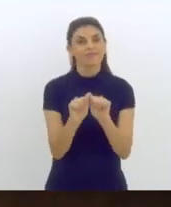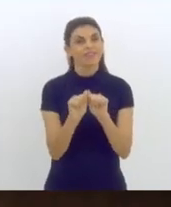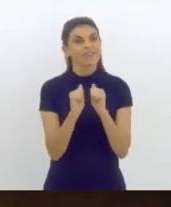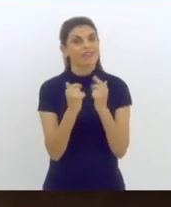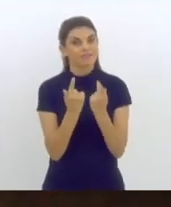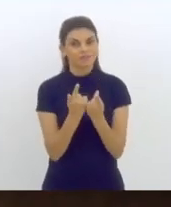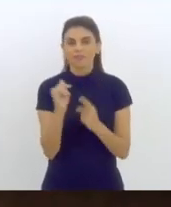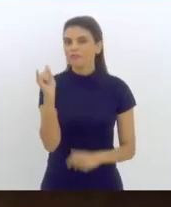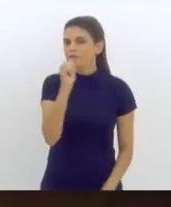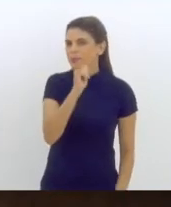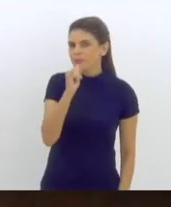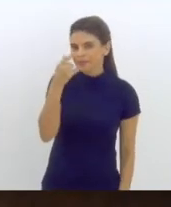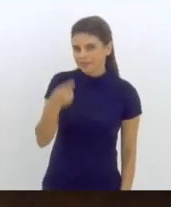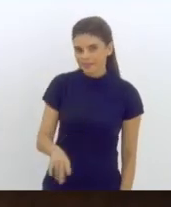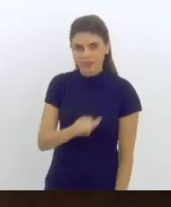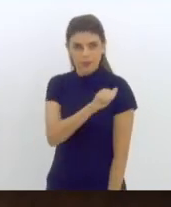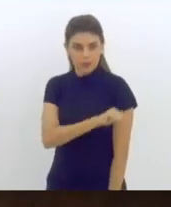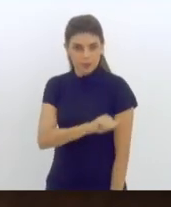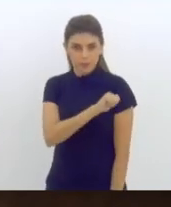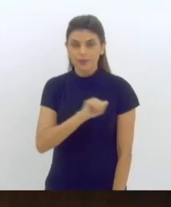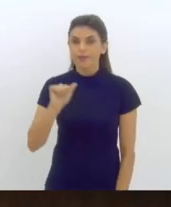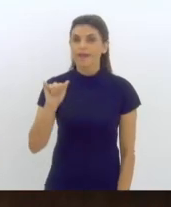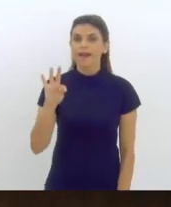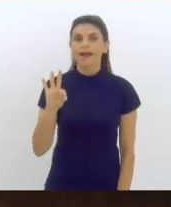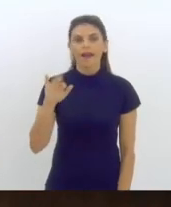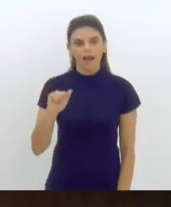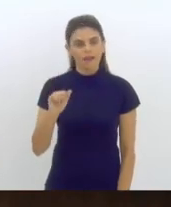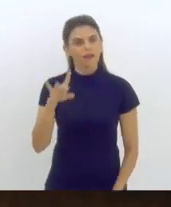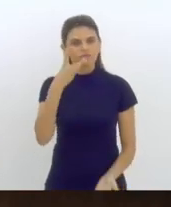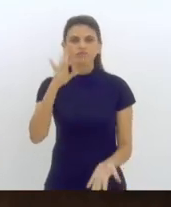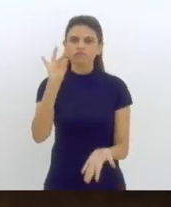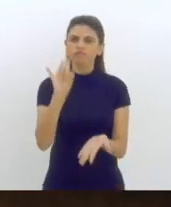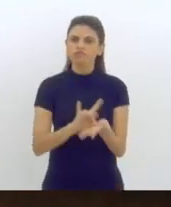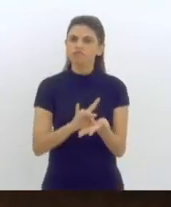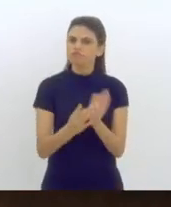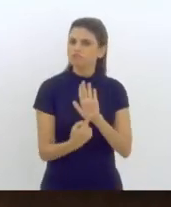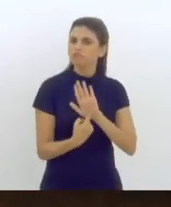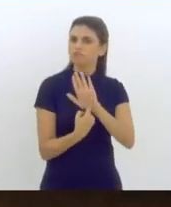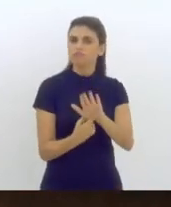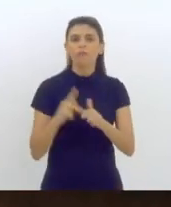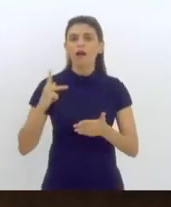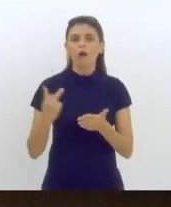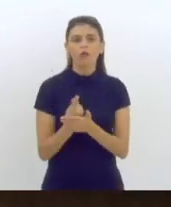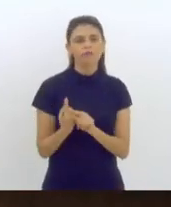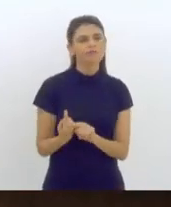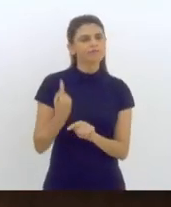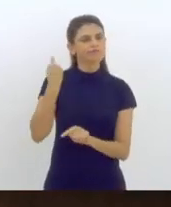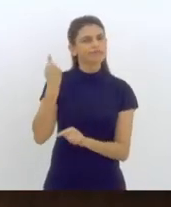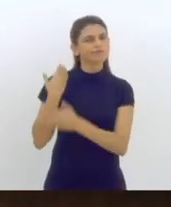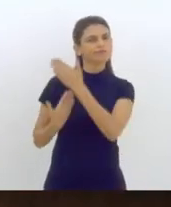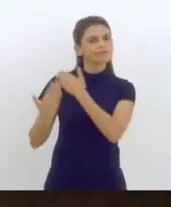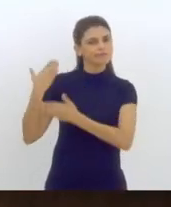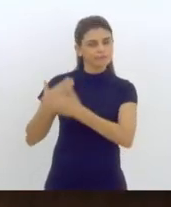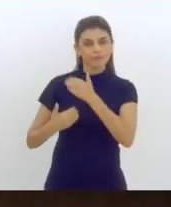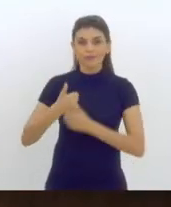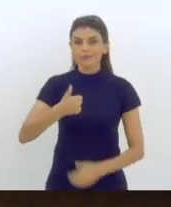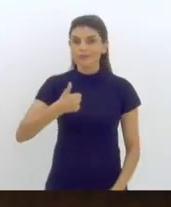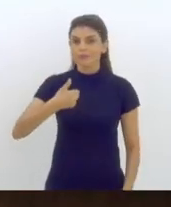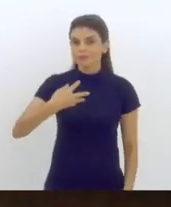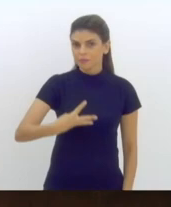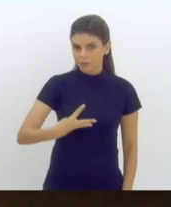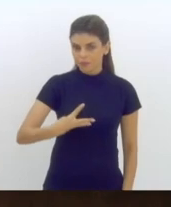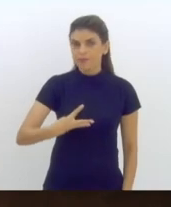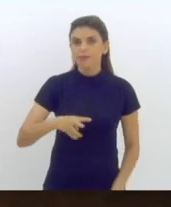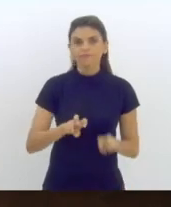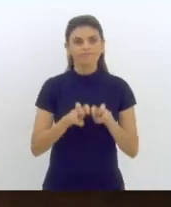e dizer que a ata reflete com exatidão o ocorrido na 14ª sessão